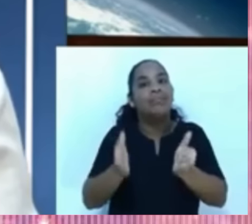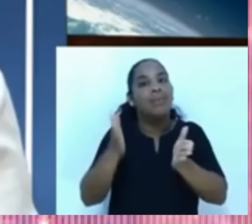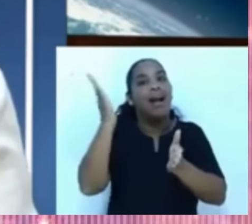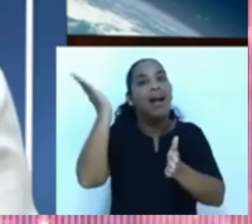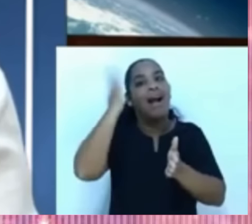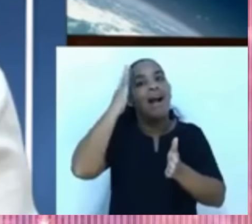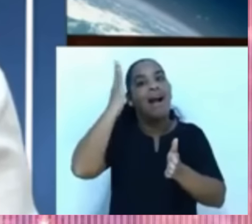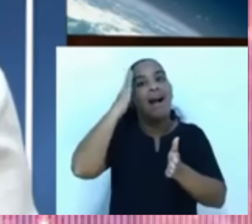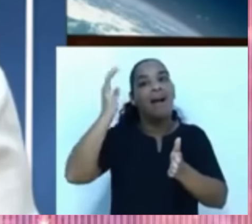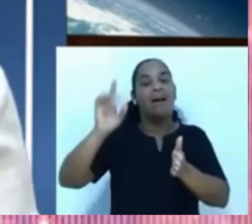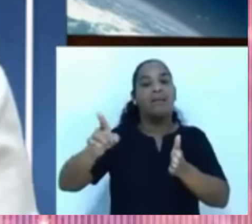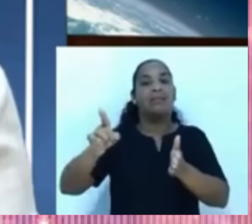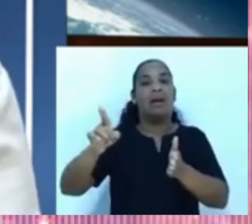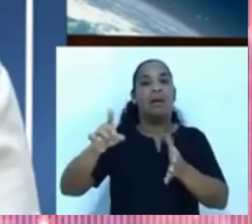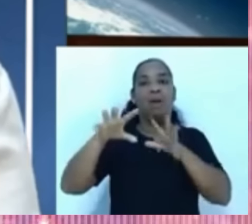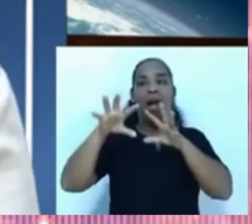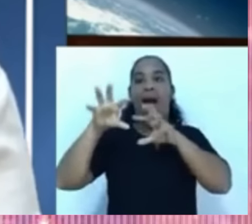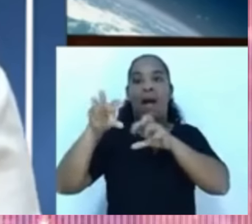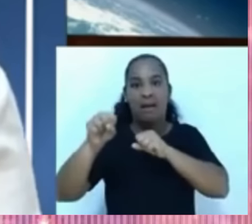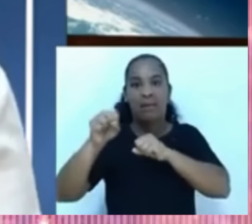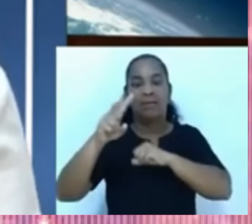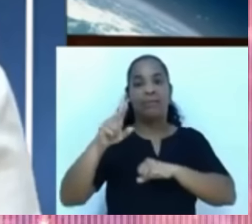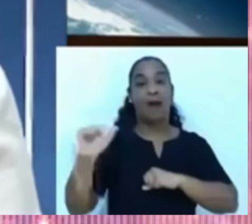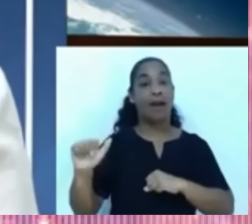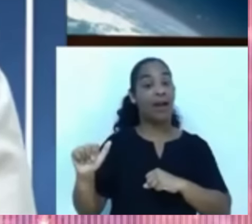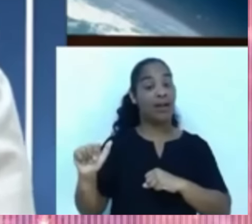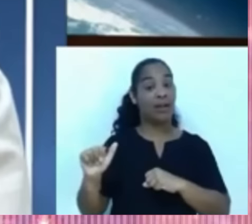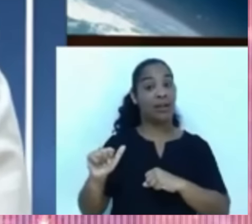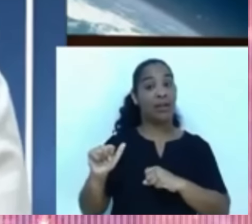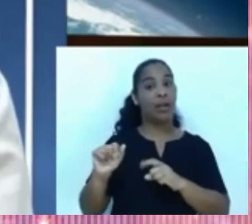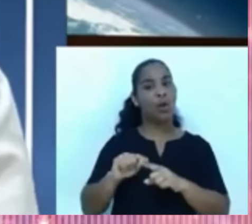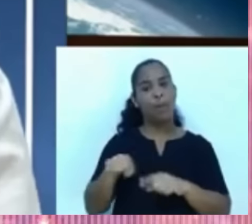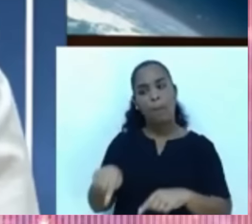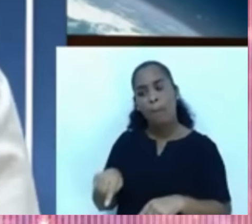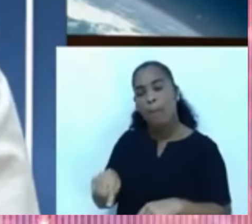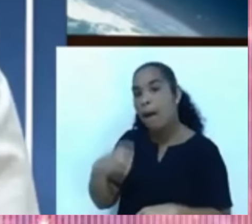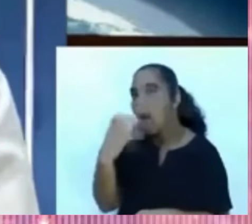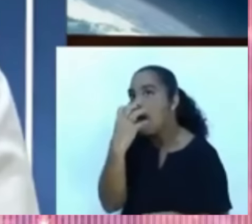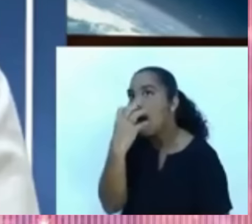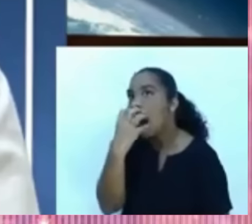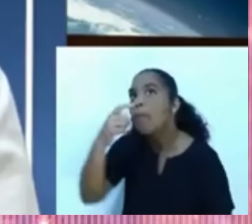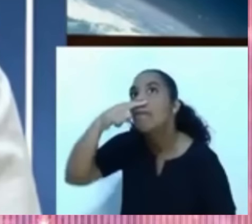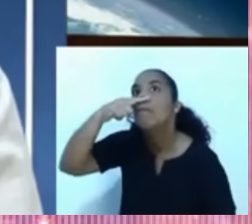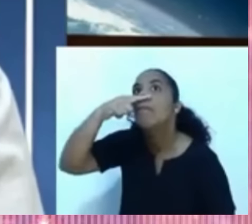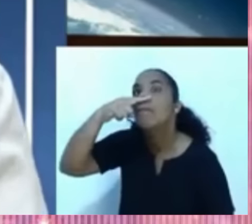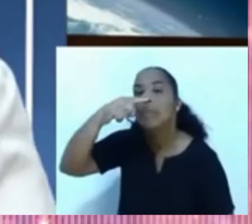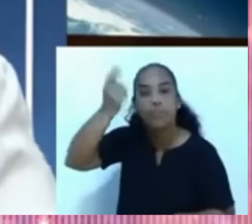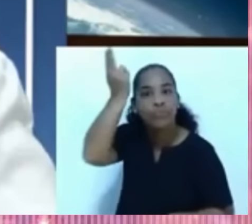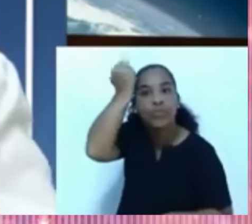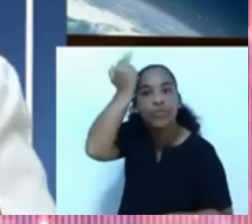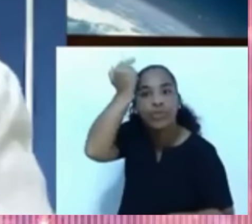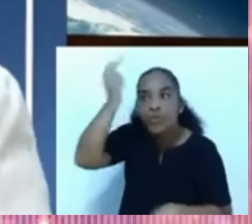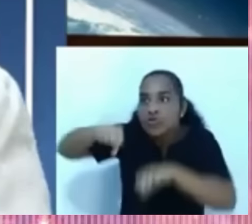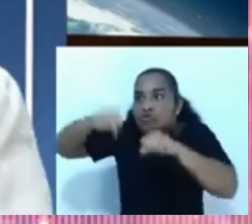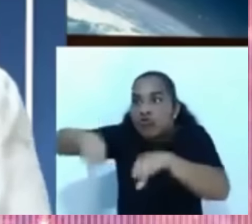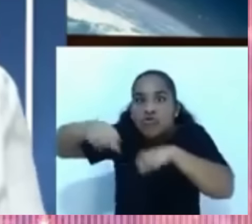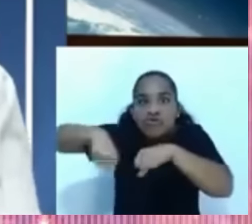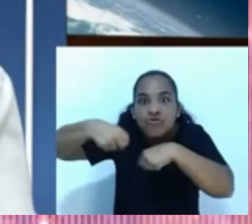poucos minutos quando o cão sentiu cheiro do coelho e o viu correr